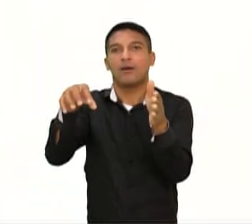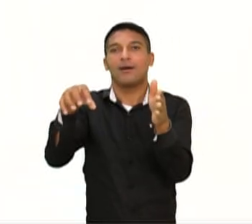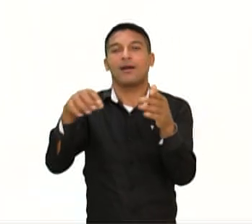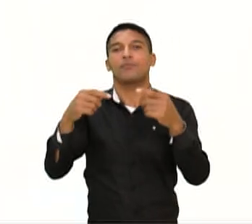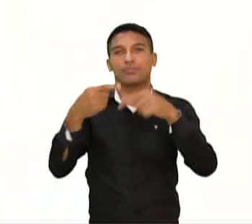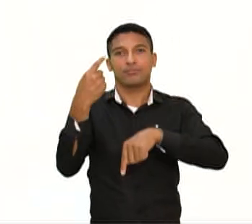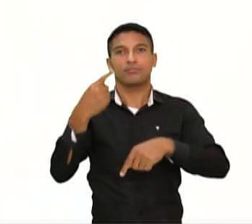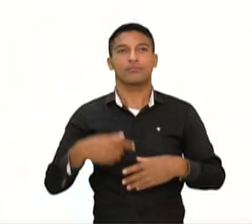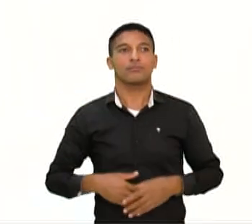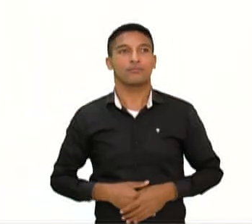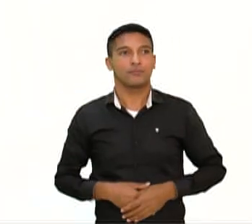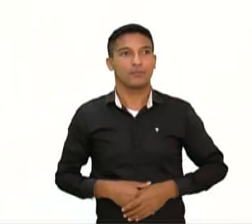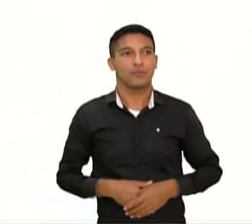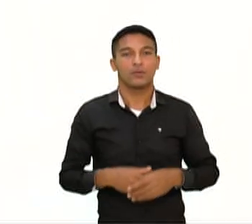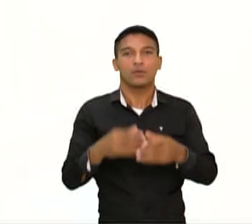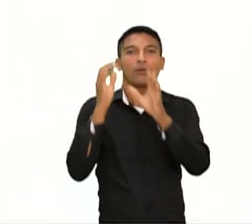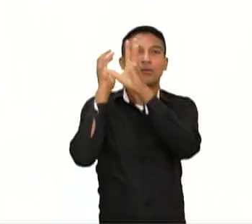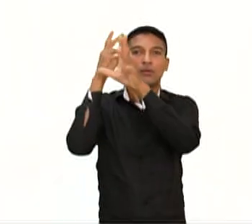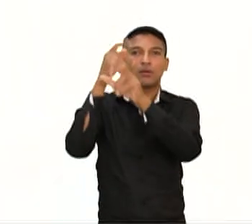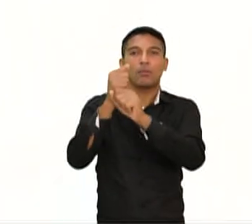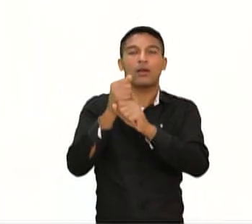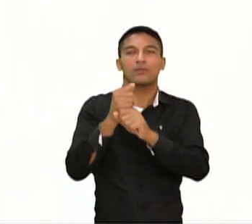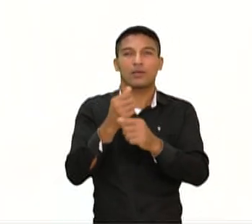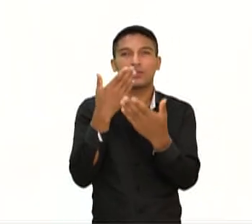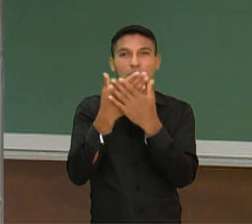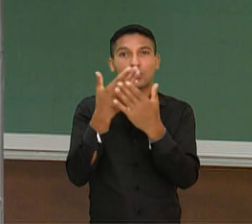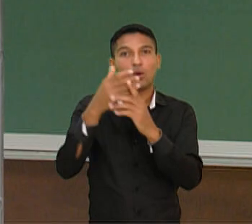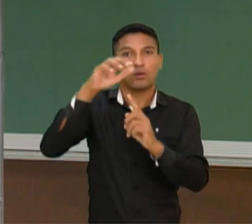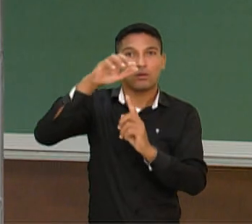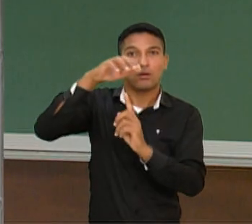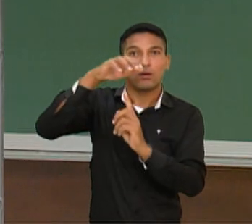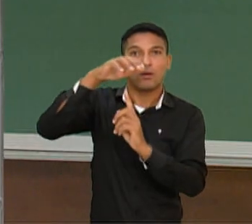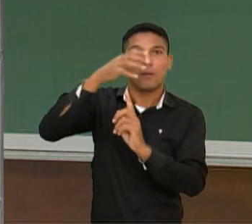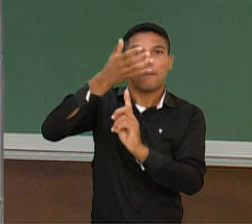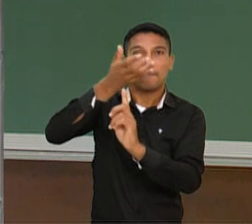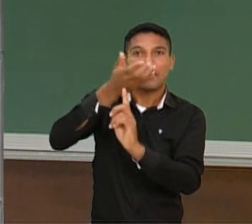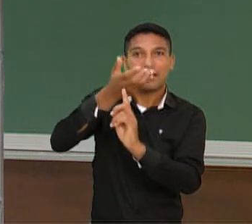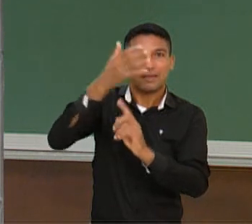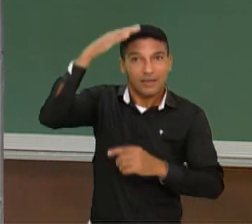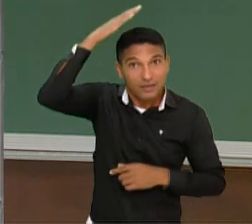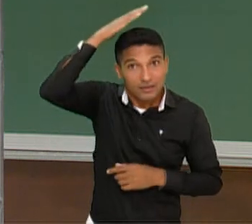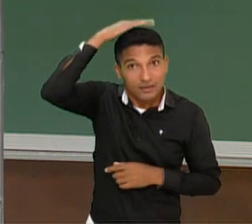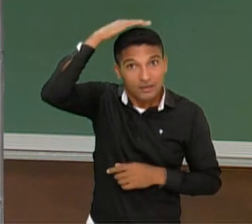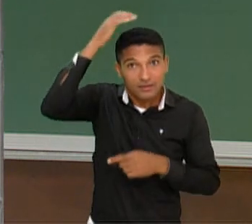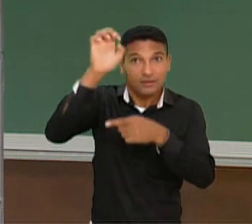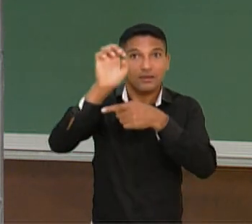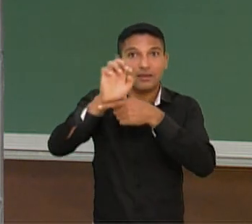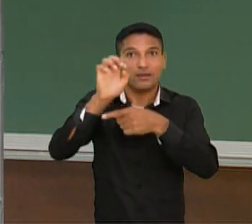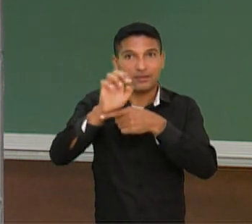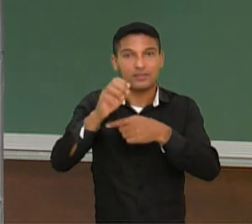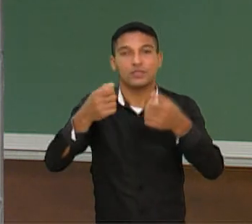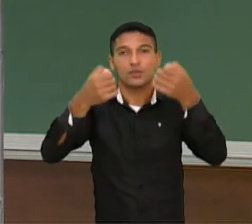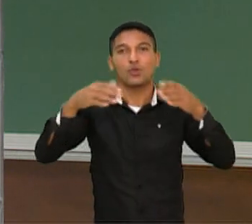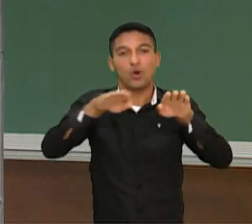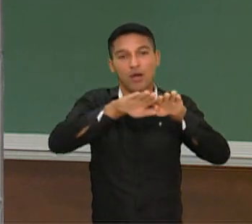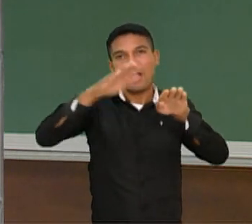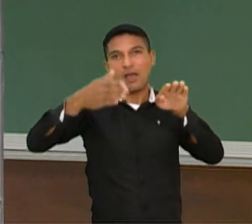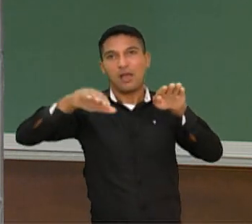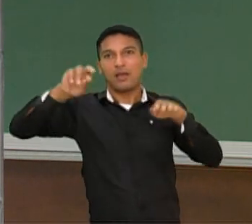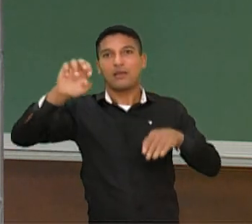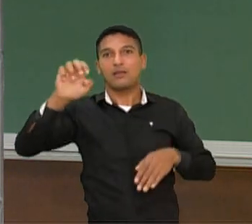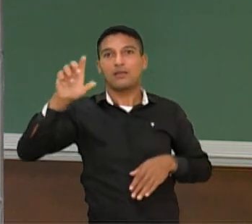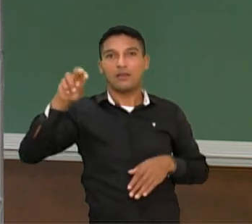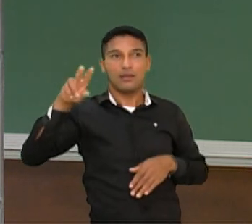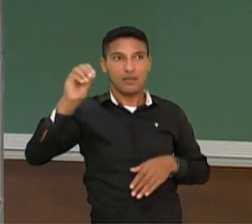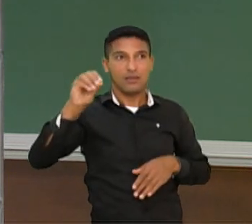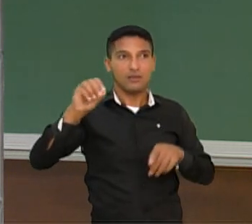da geografia paranaense, falamos um pouquinho de relevo, de clima, vegetação e hidrografia. Espero ter dado uma abordagem geral para que você